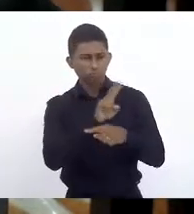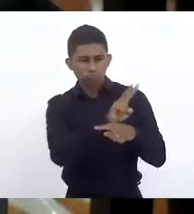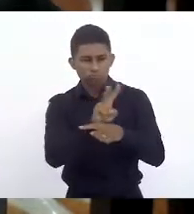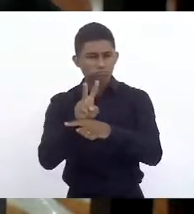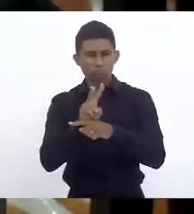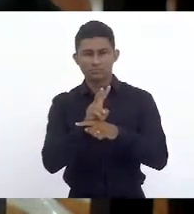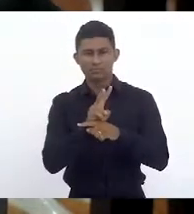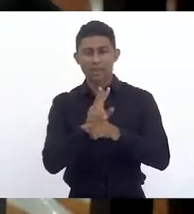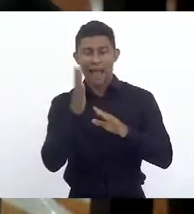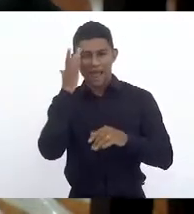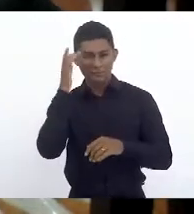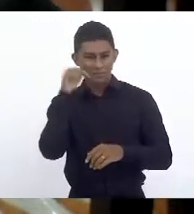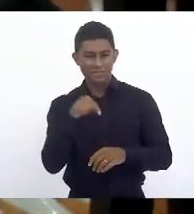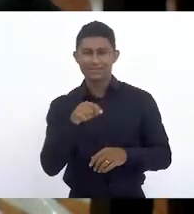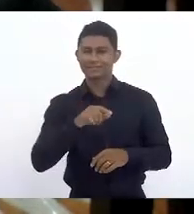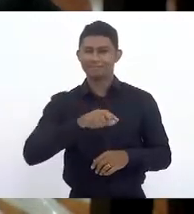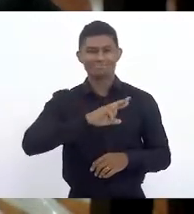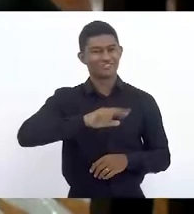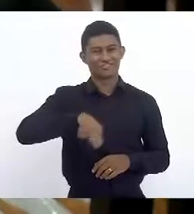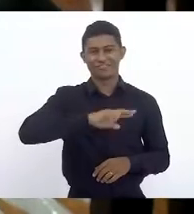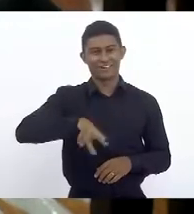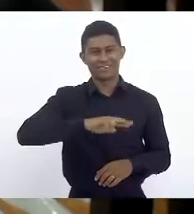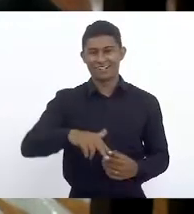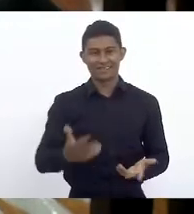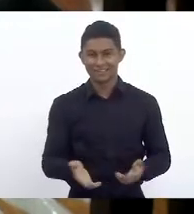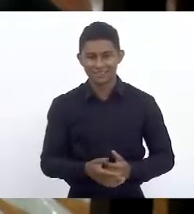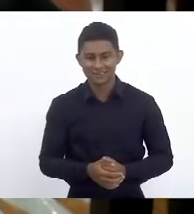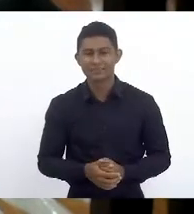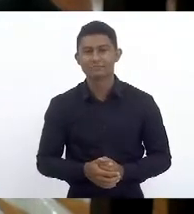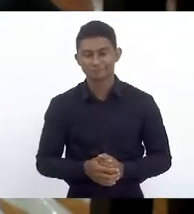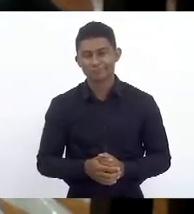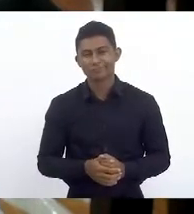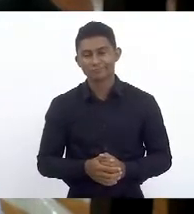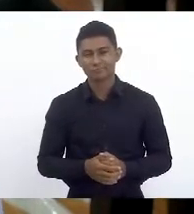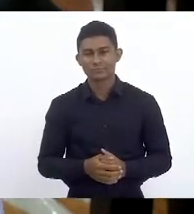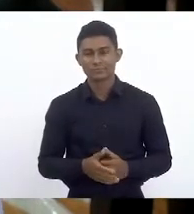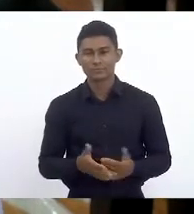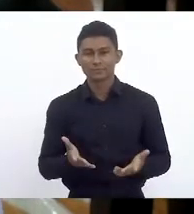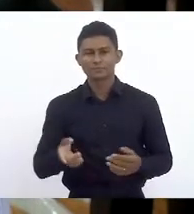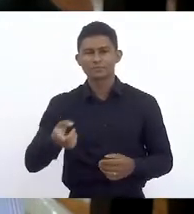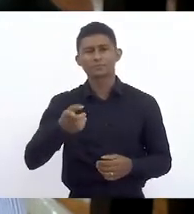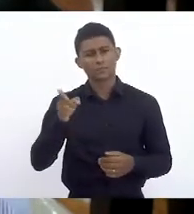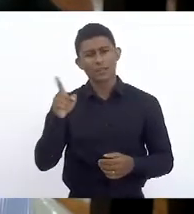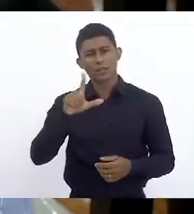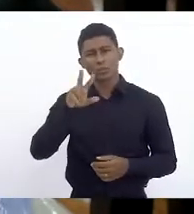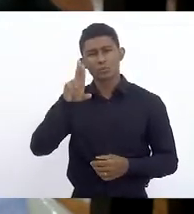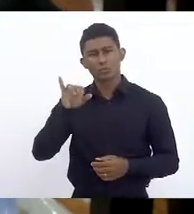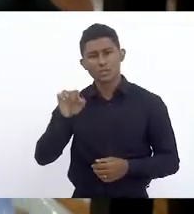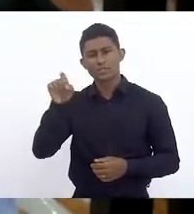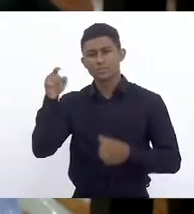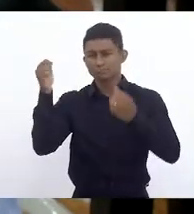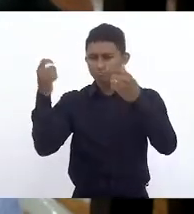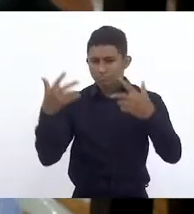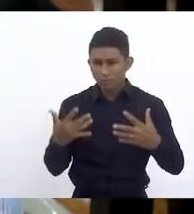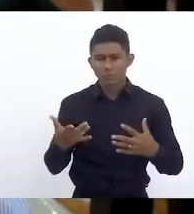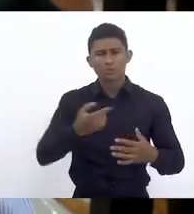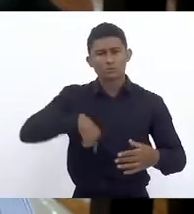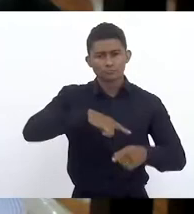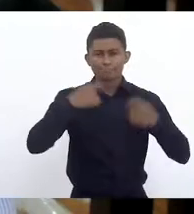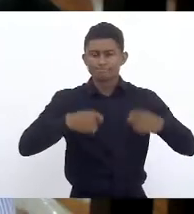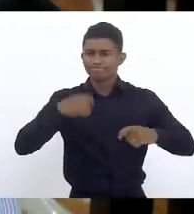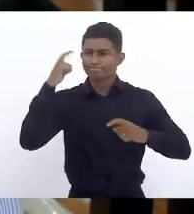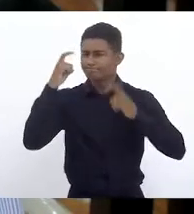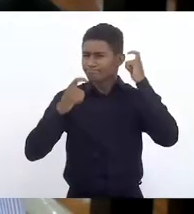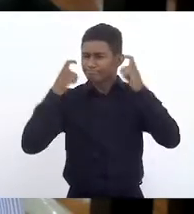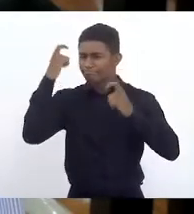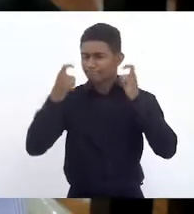acho que não é a nossa ideia, que a nossa ideia é diferente, né? E como colocou o Luiz Martins, a gente tem que ter a preocupação também de não